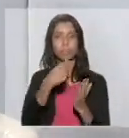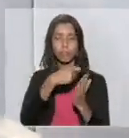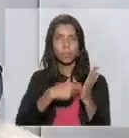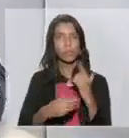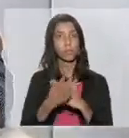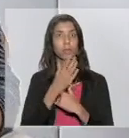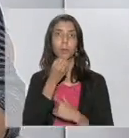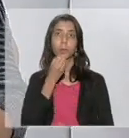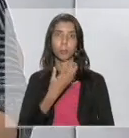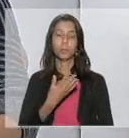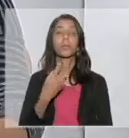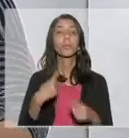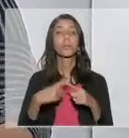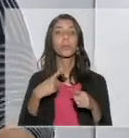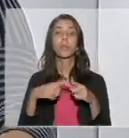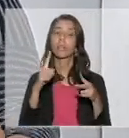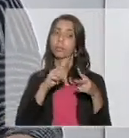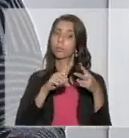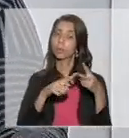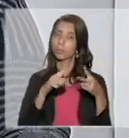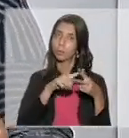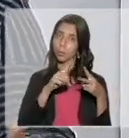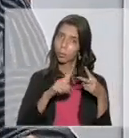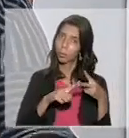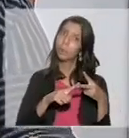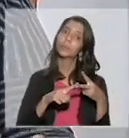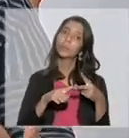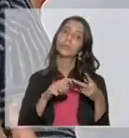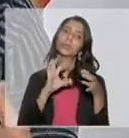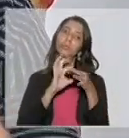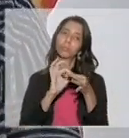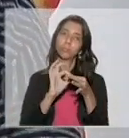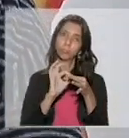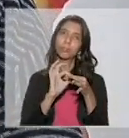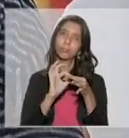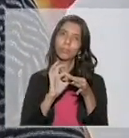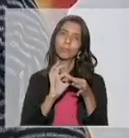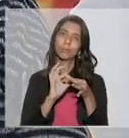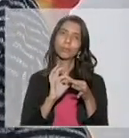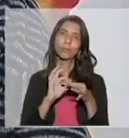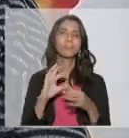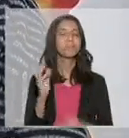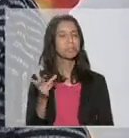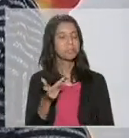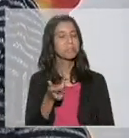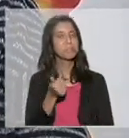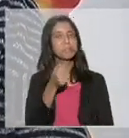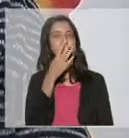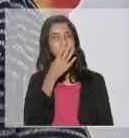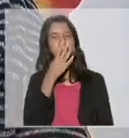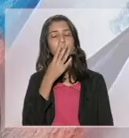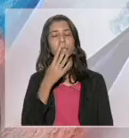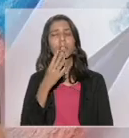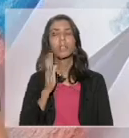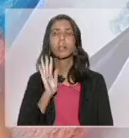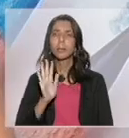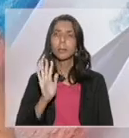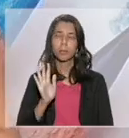e da escrita. Porque são duas coisas que vêm e andam casadas. Maravilha. Tá?